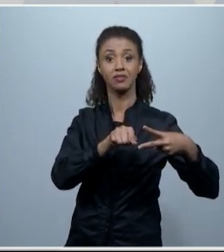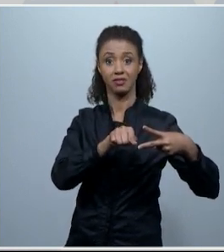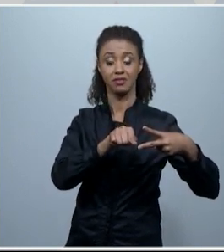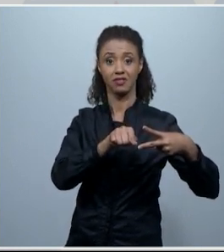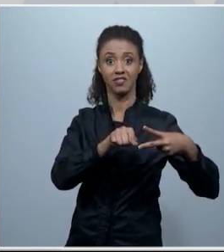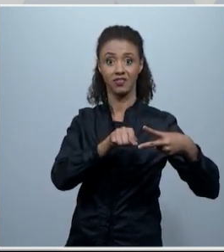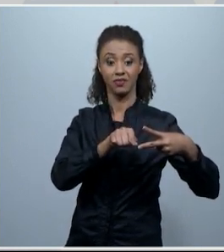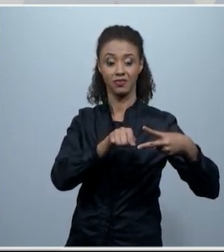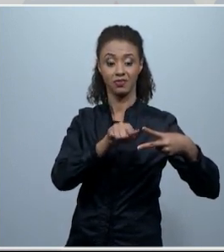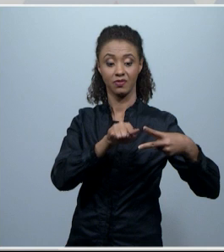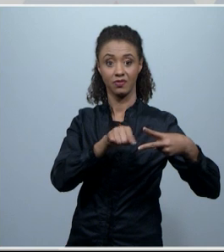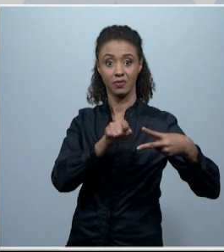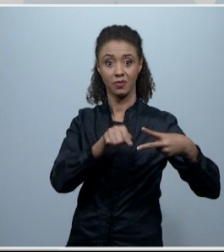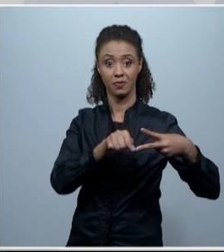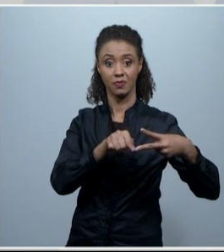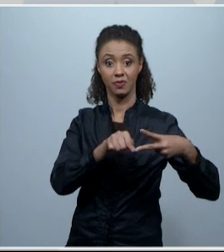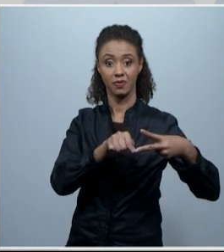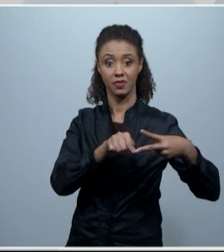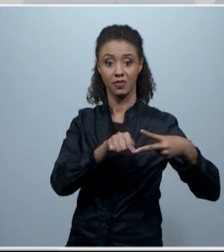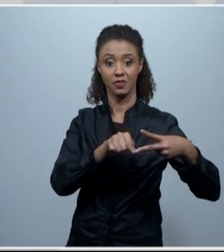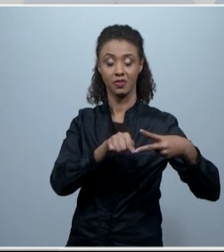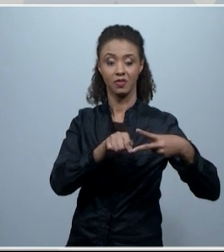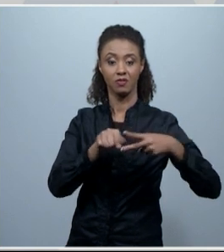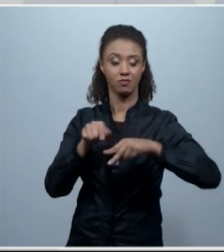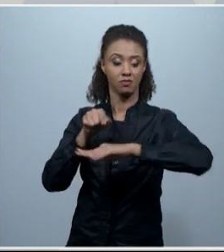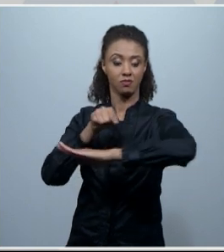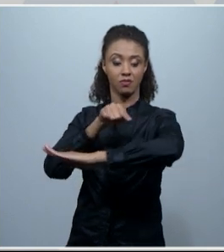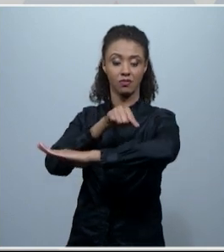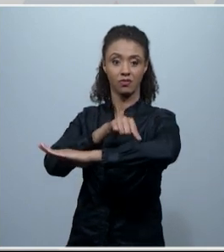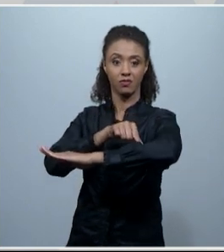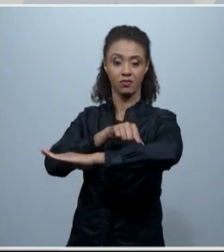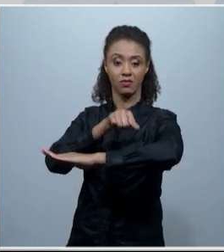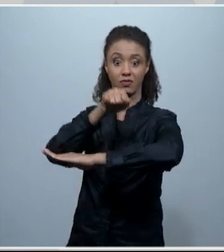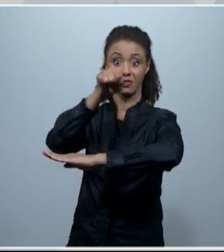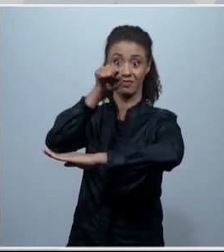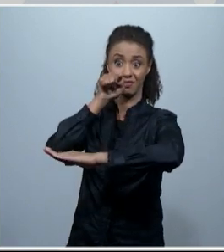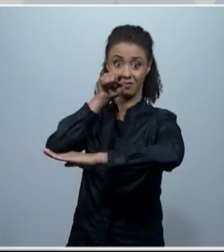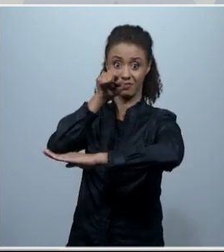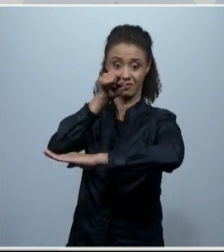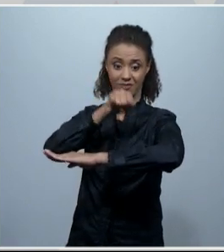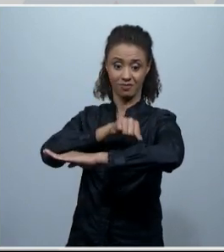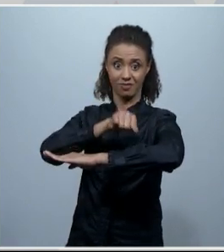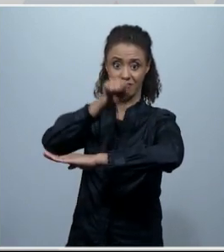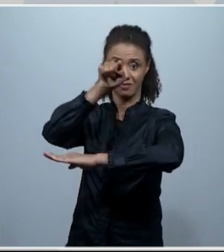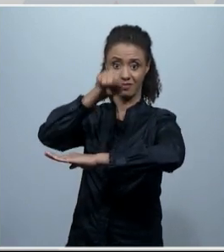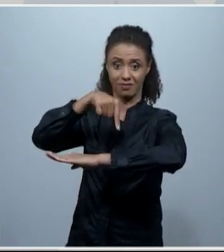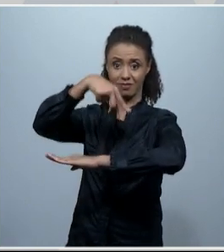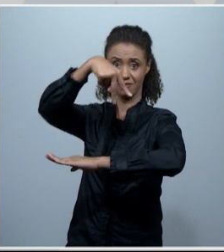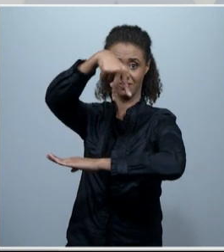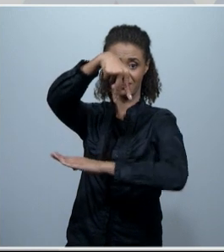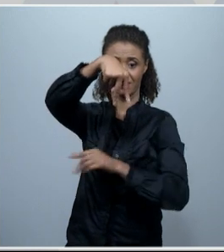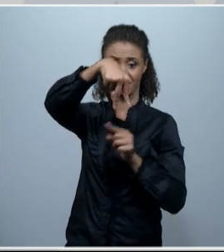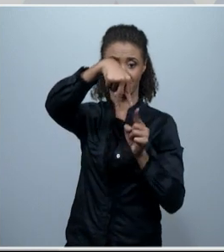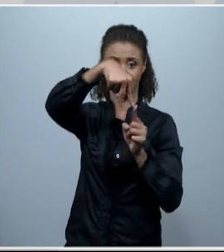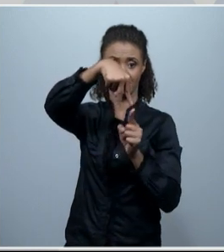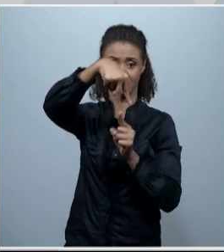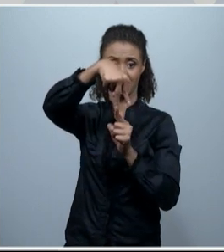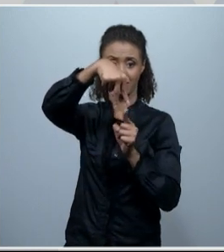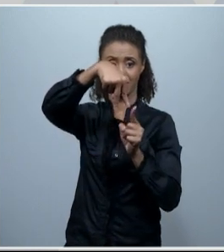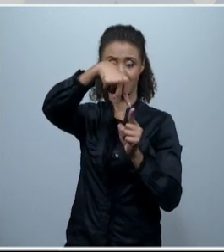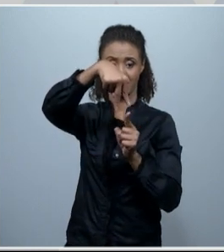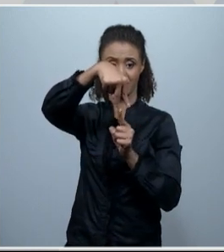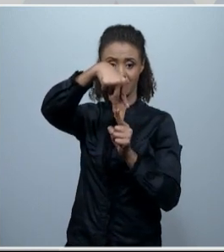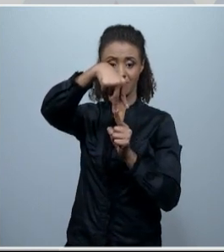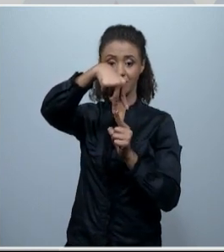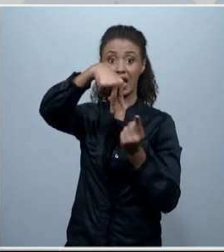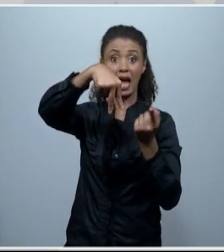desenhei e por fim a gente tem gama que é o terceiro ângulo deste triângulo e se você olhar